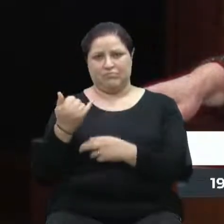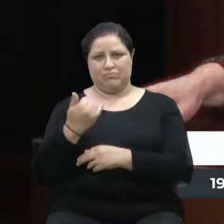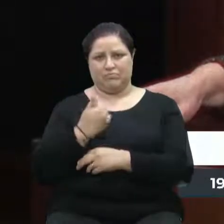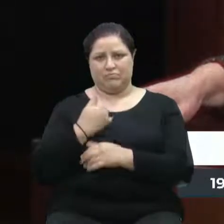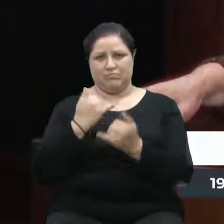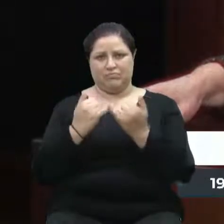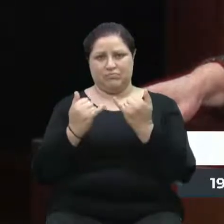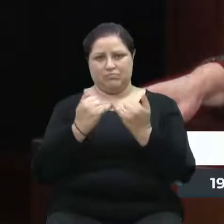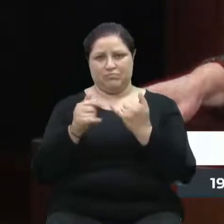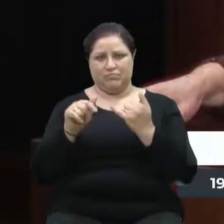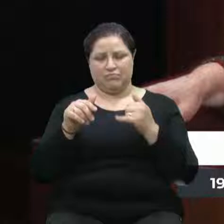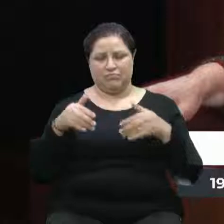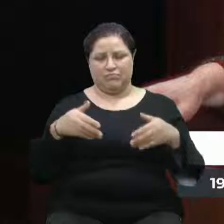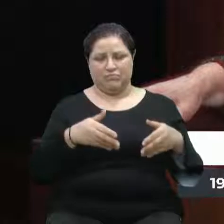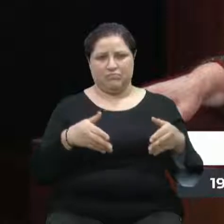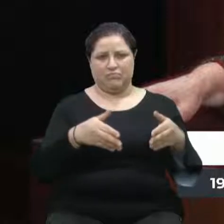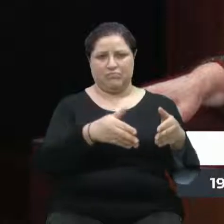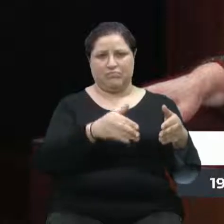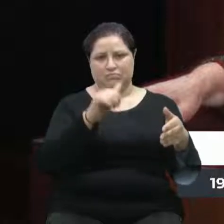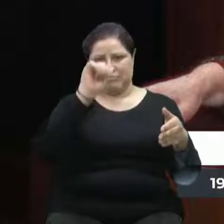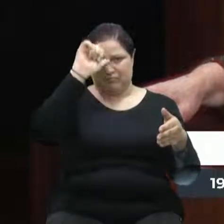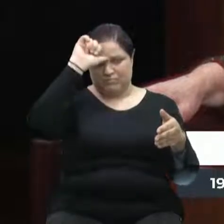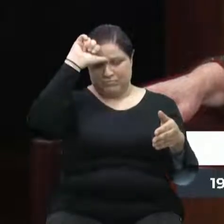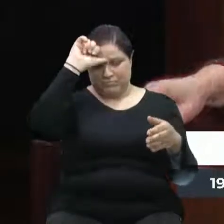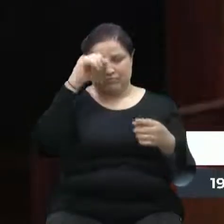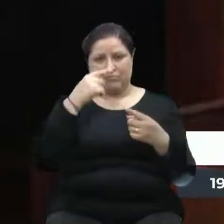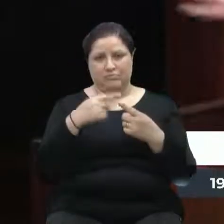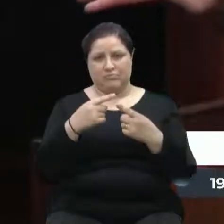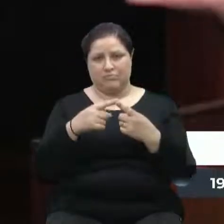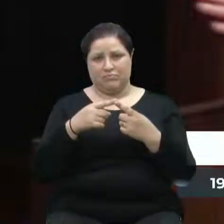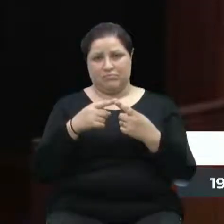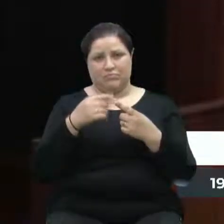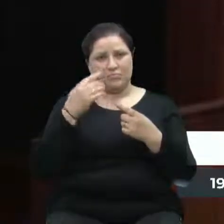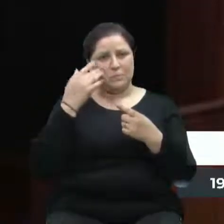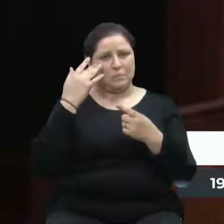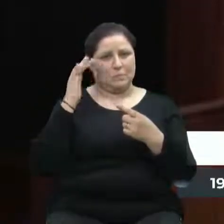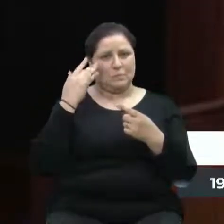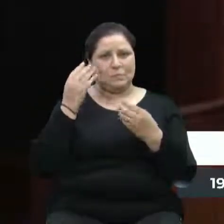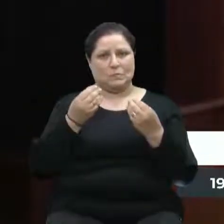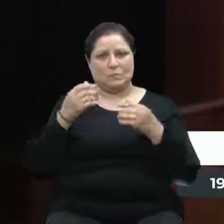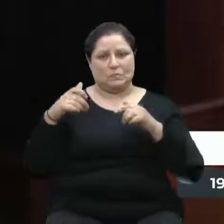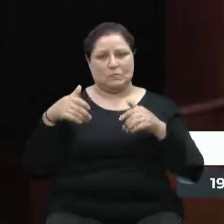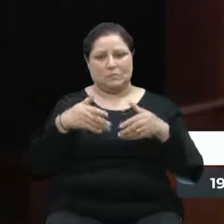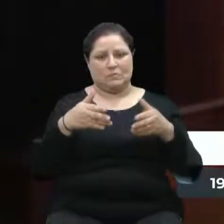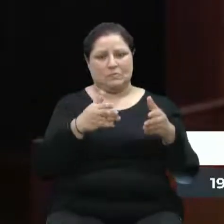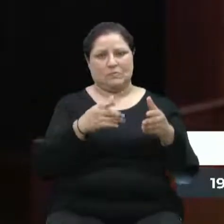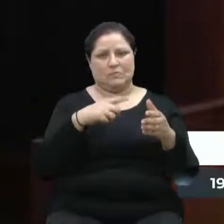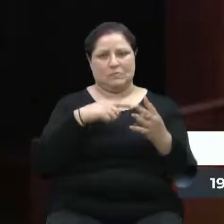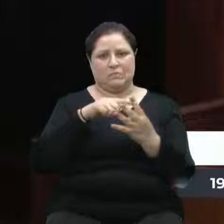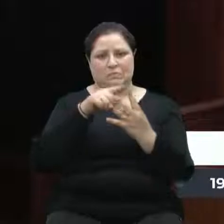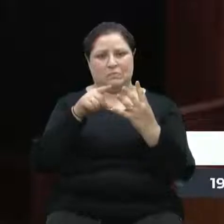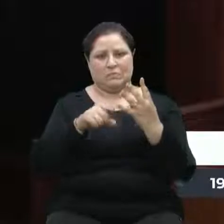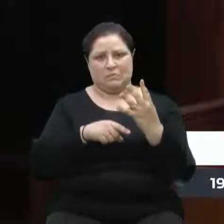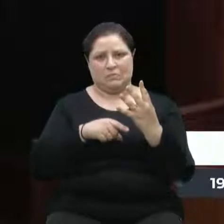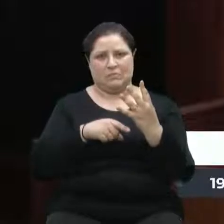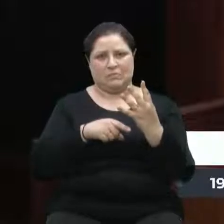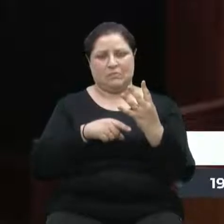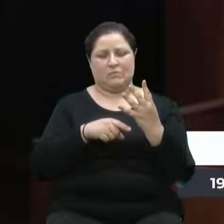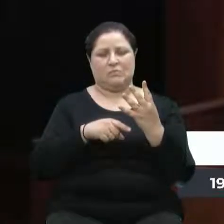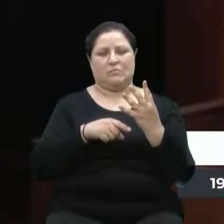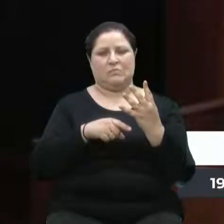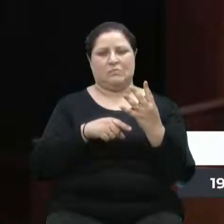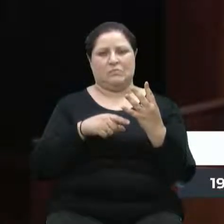das Índias. Por quê? Porque ninguém se entendia, eram 4 vias, né? Nós colocamos